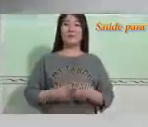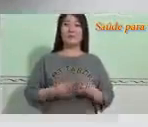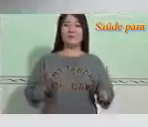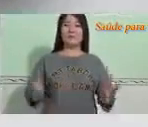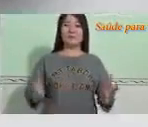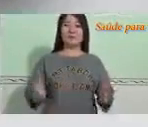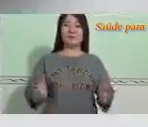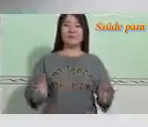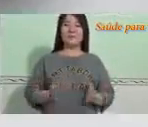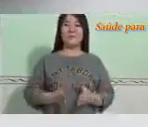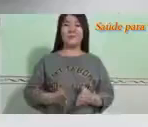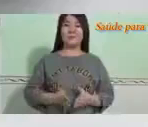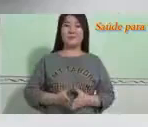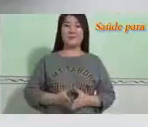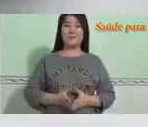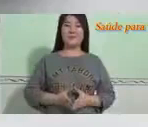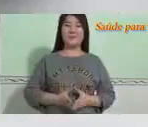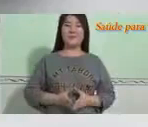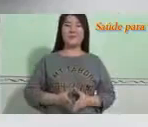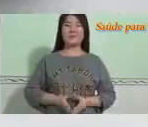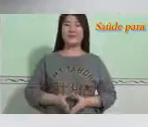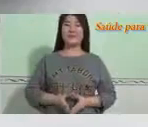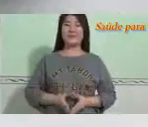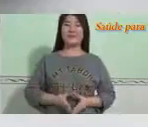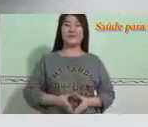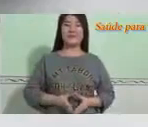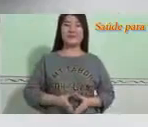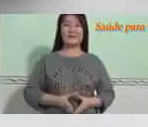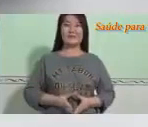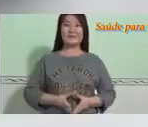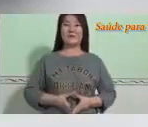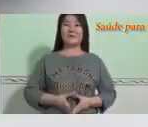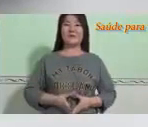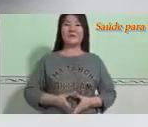algumas técnicas como fazer acupuntura, vírgula,